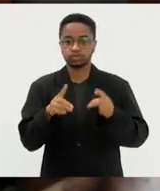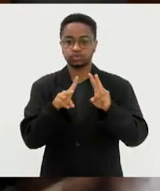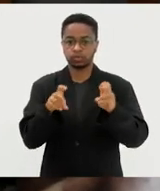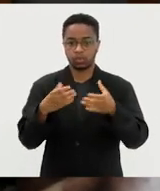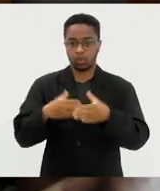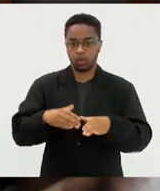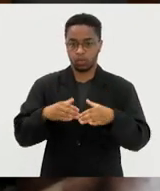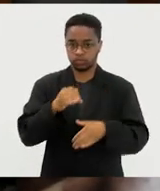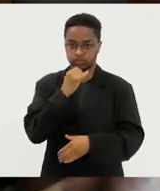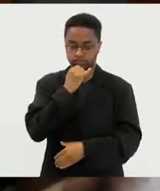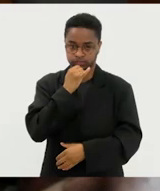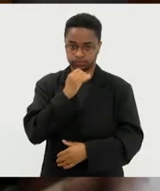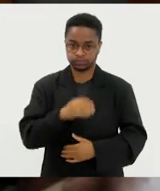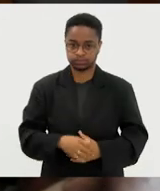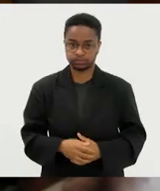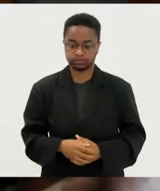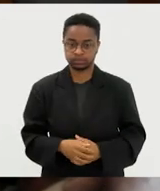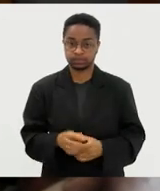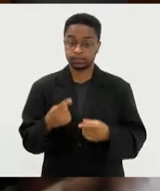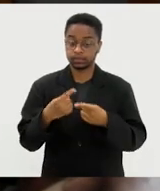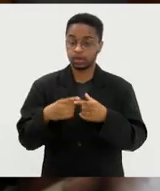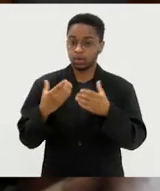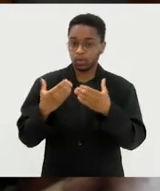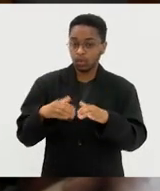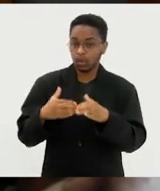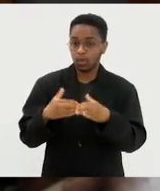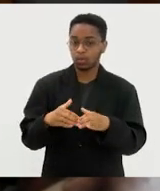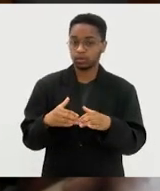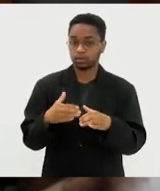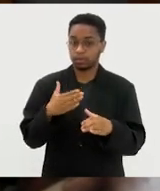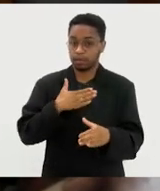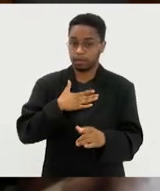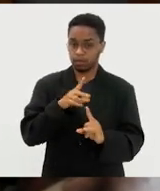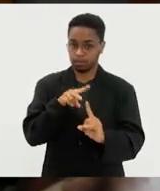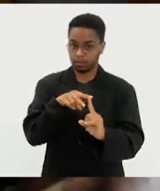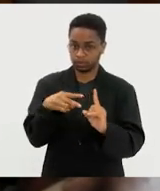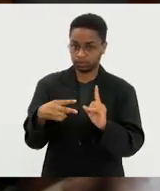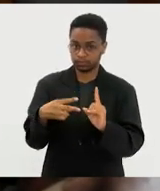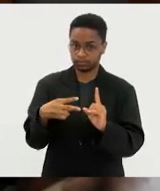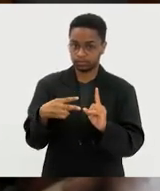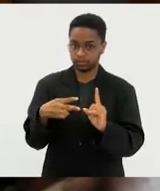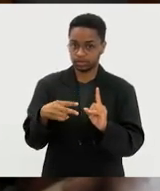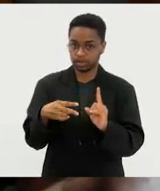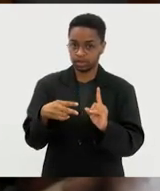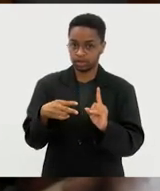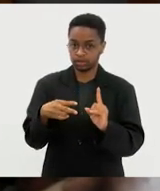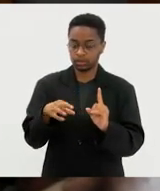por exemplo. O concurso público, no meu entendimento, não é para ter